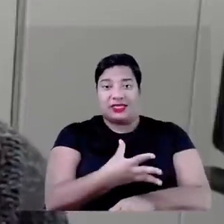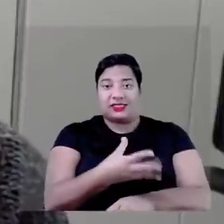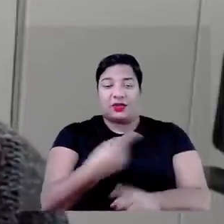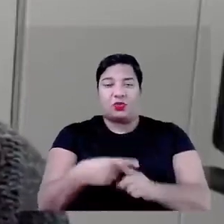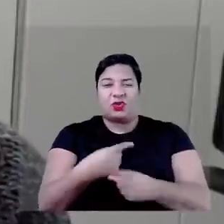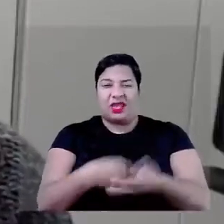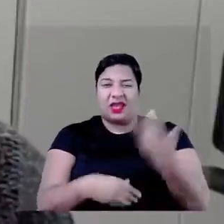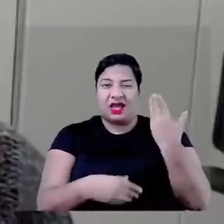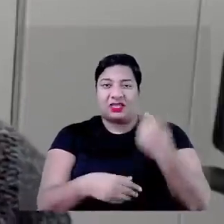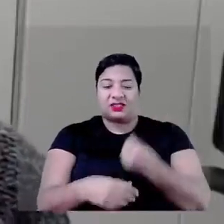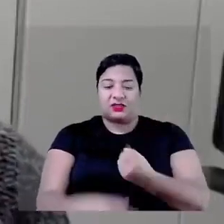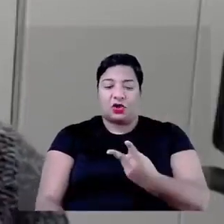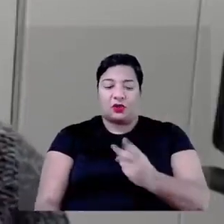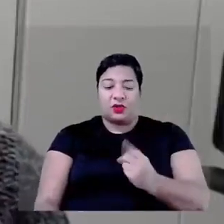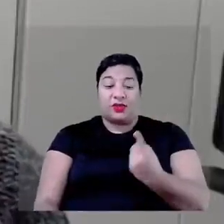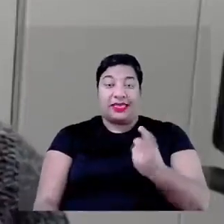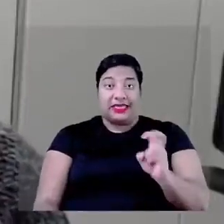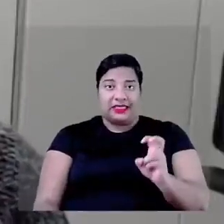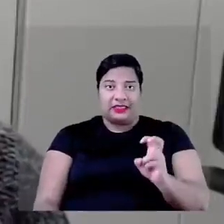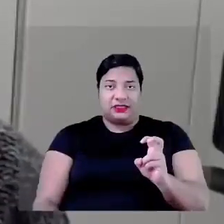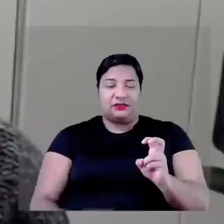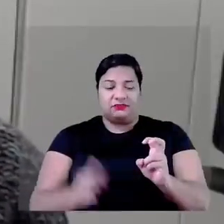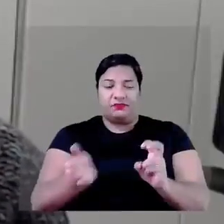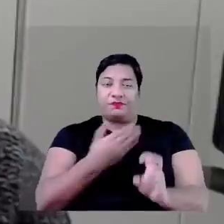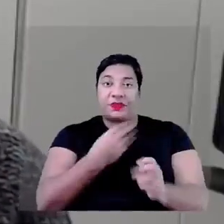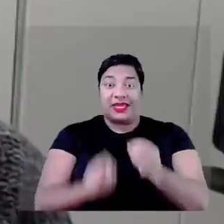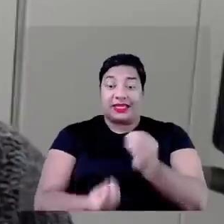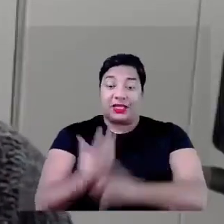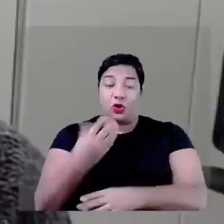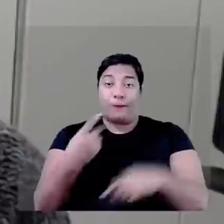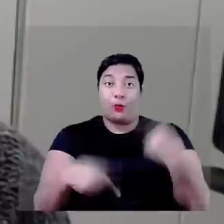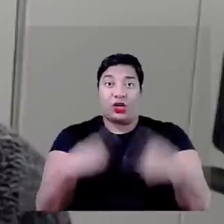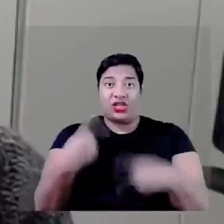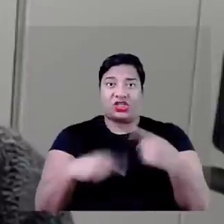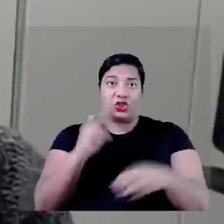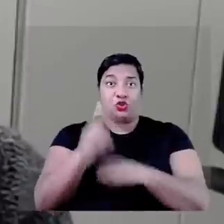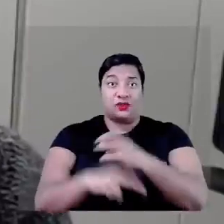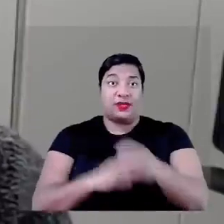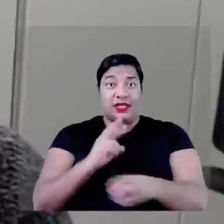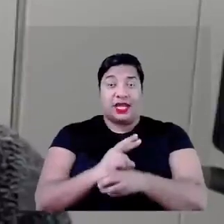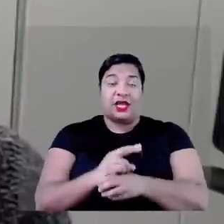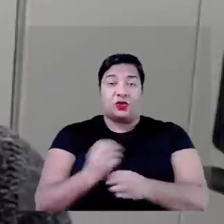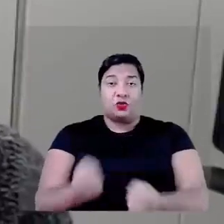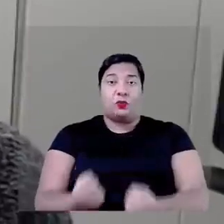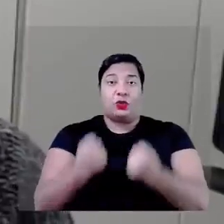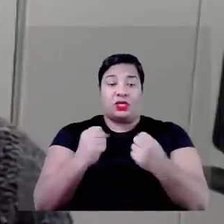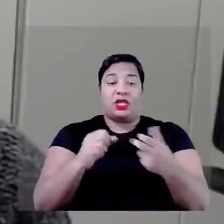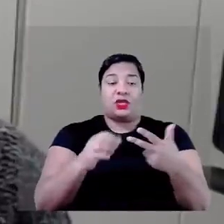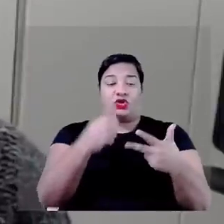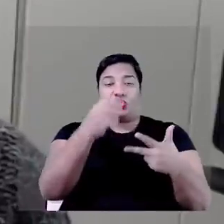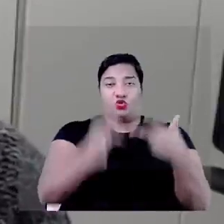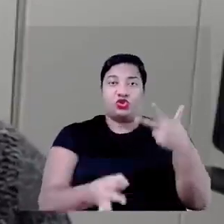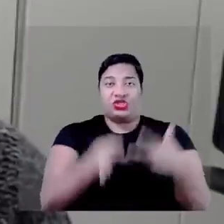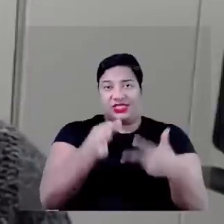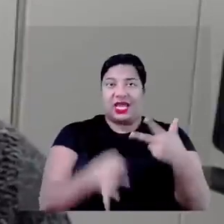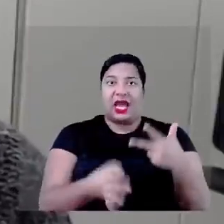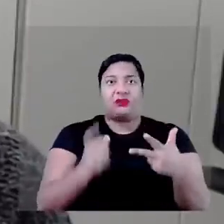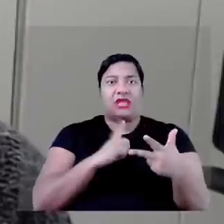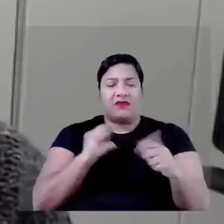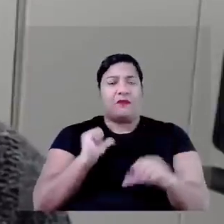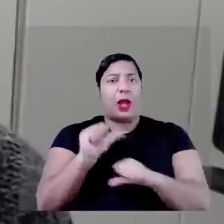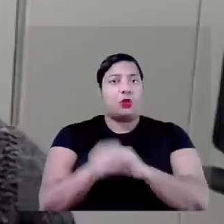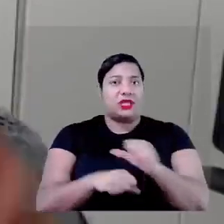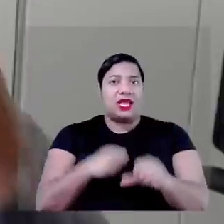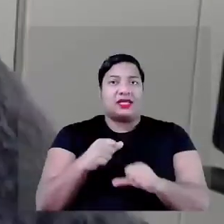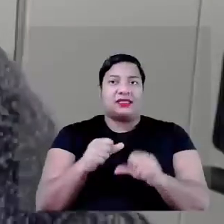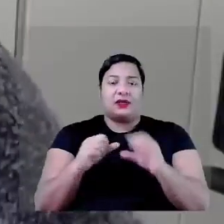2015, instituindo a política de sustentabilidade do Poder Judiciário, ela trouxe uma inovação relacionada ao tema de clima, determinando